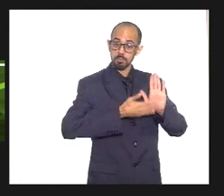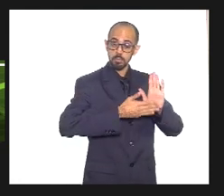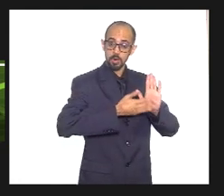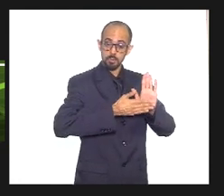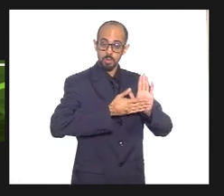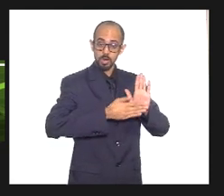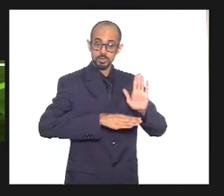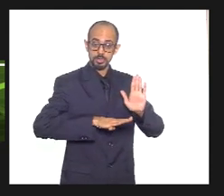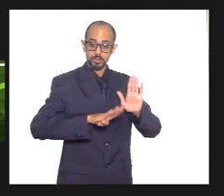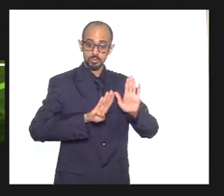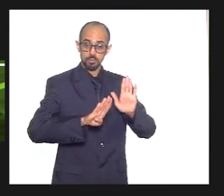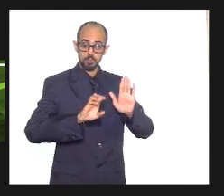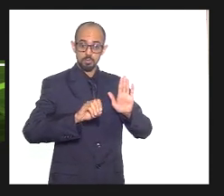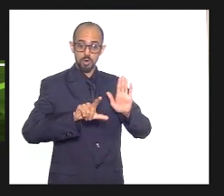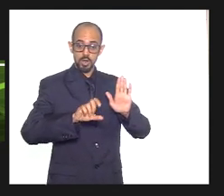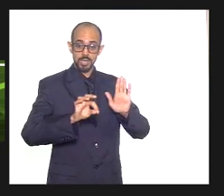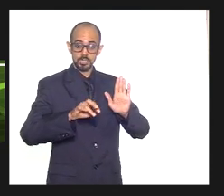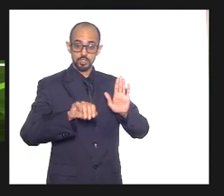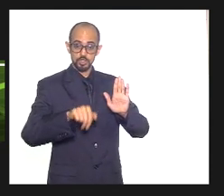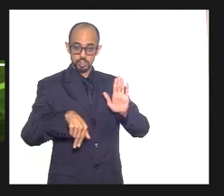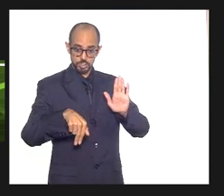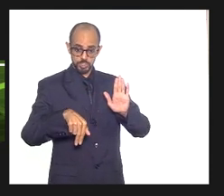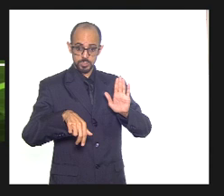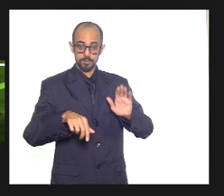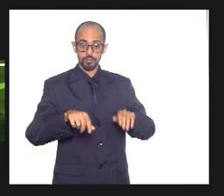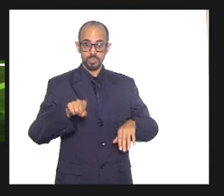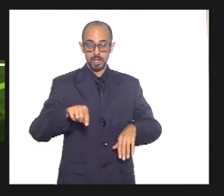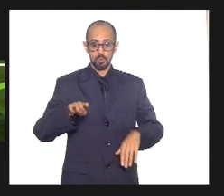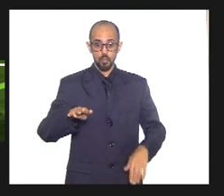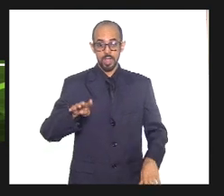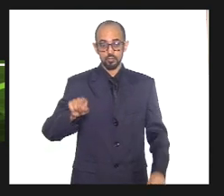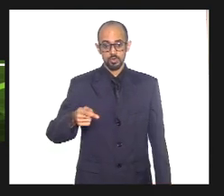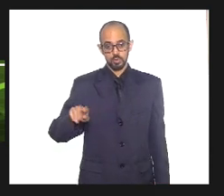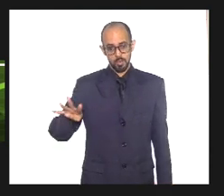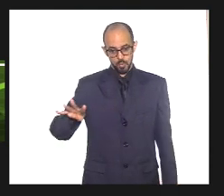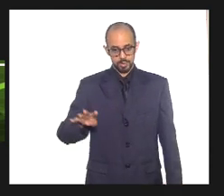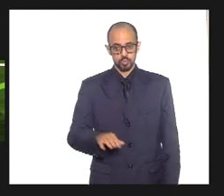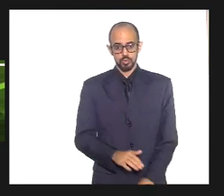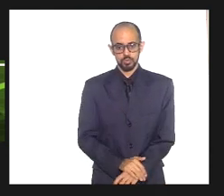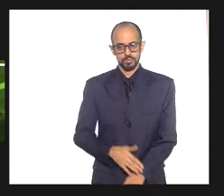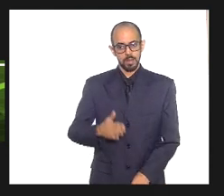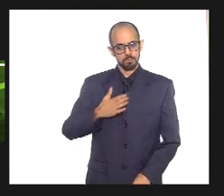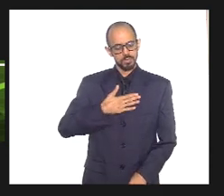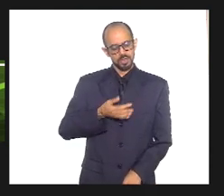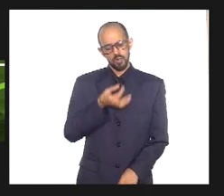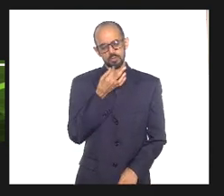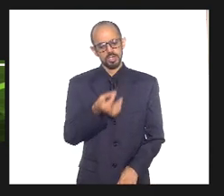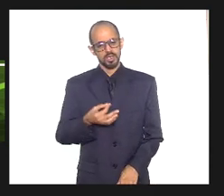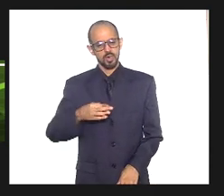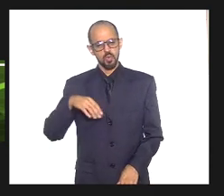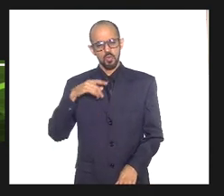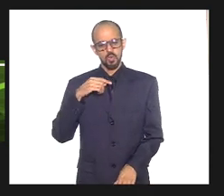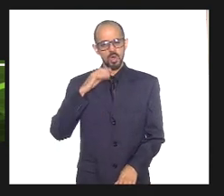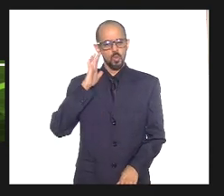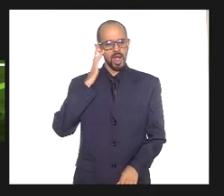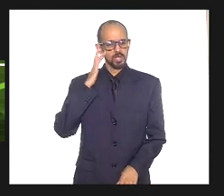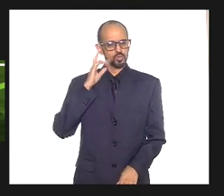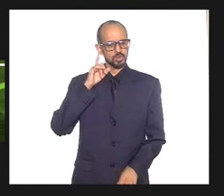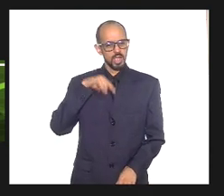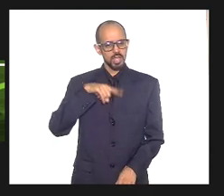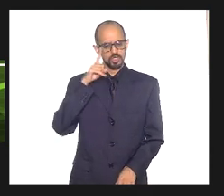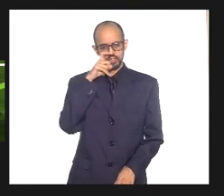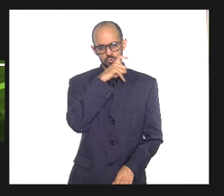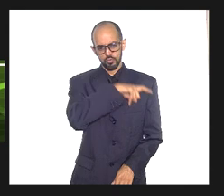do Banco Central para um crescimento de 4,4%. Particularmente, eu acho difícil que a gente